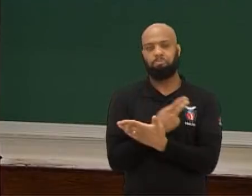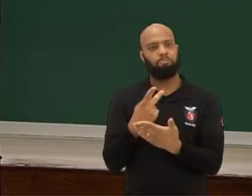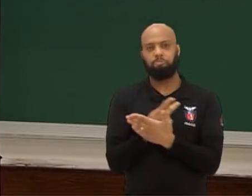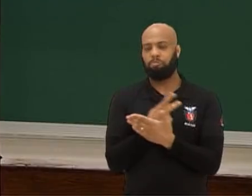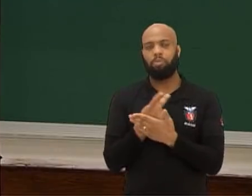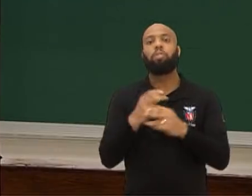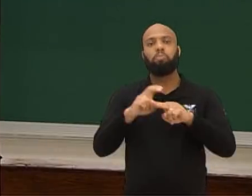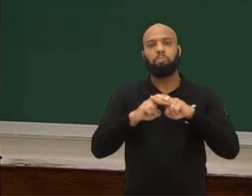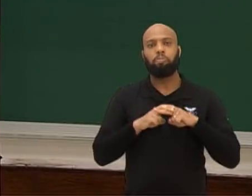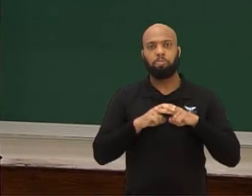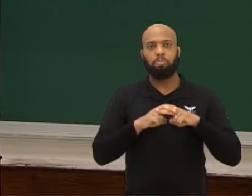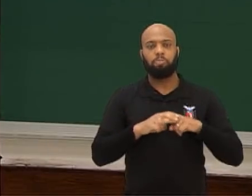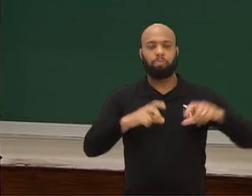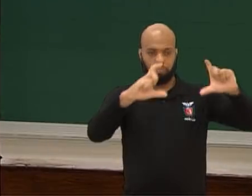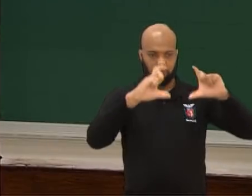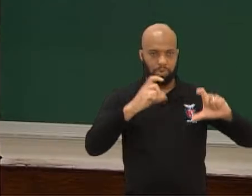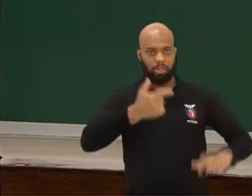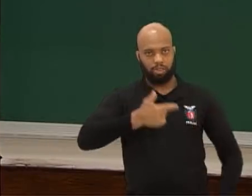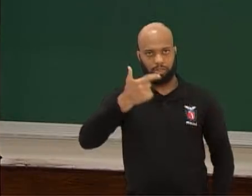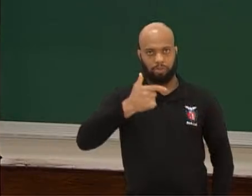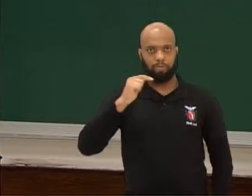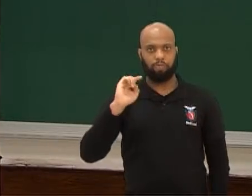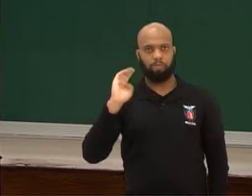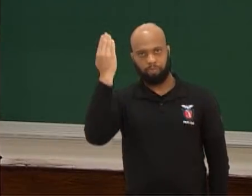essa alternativa é falsa.